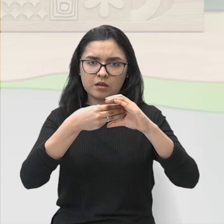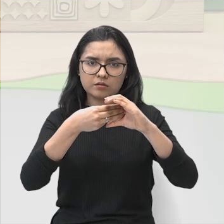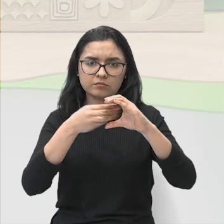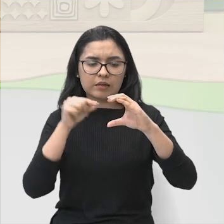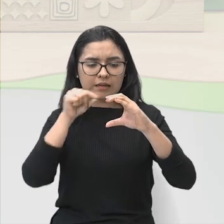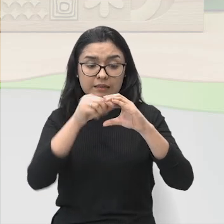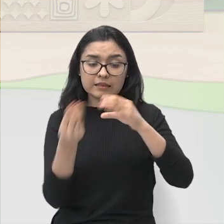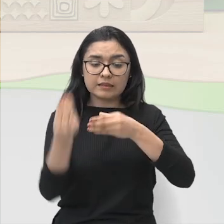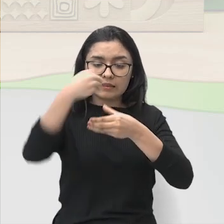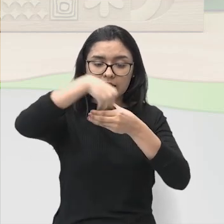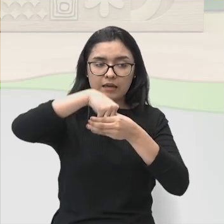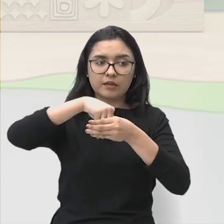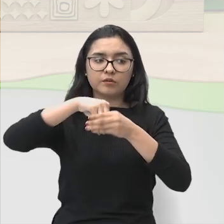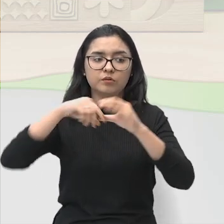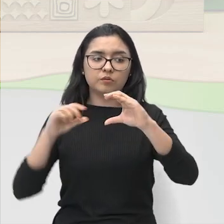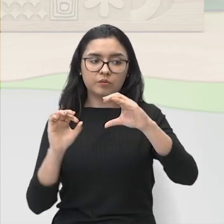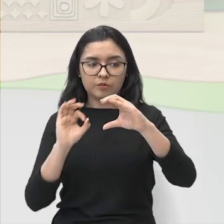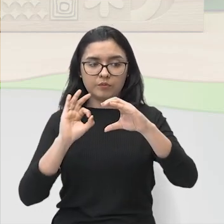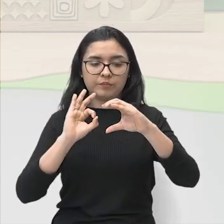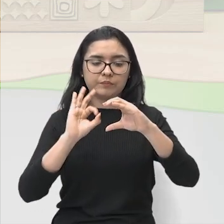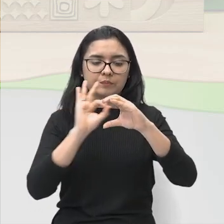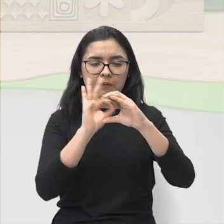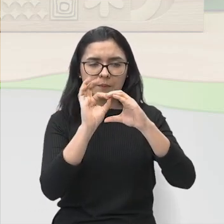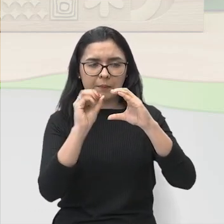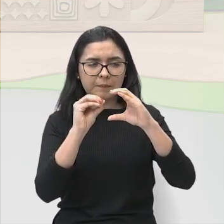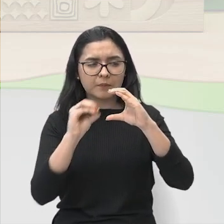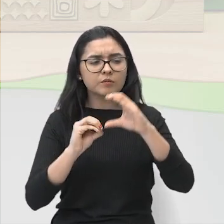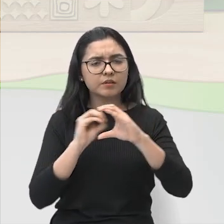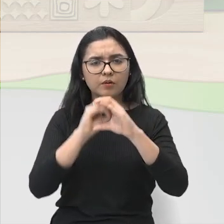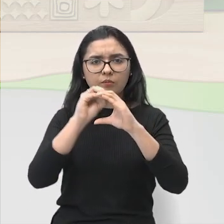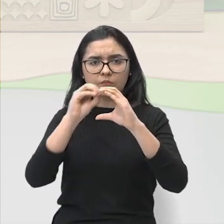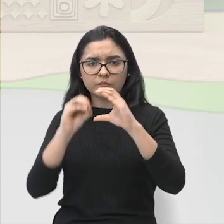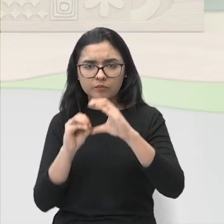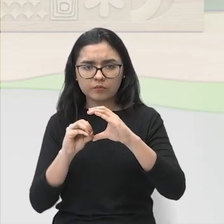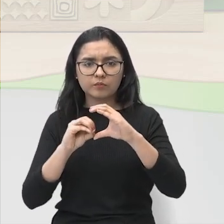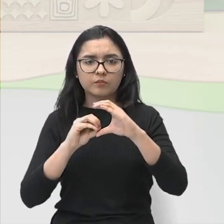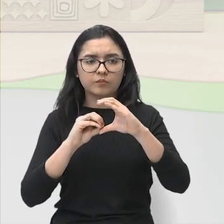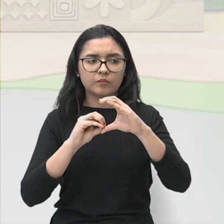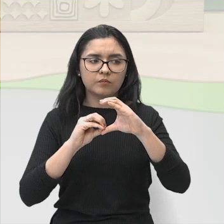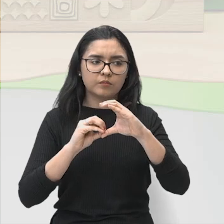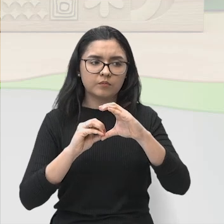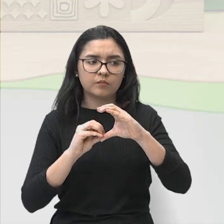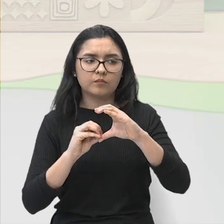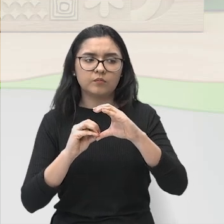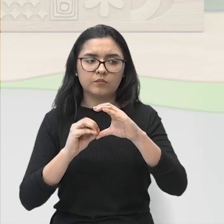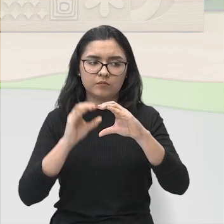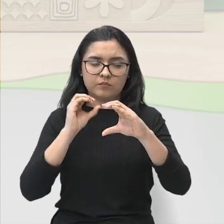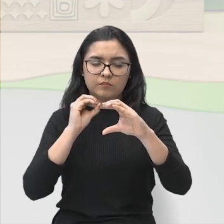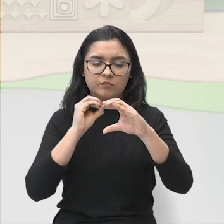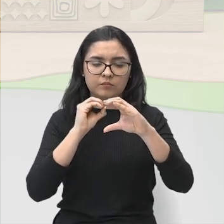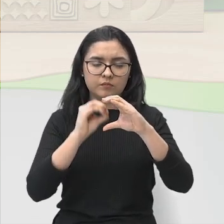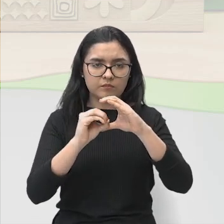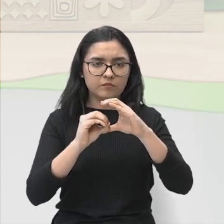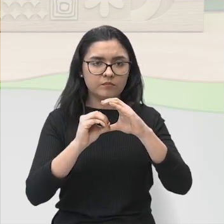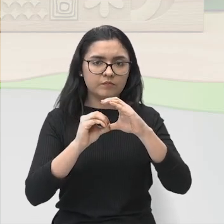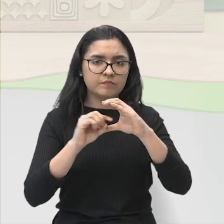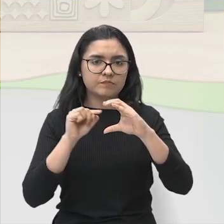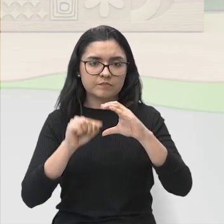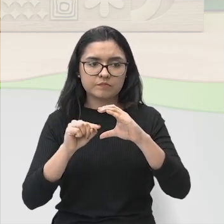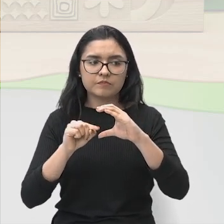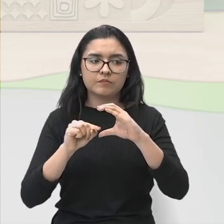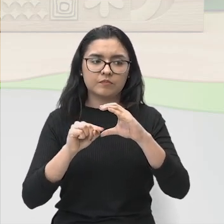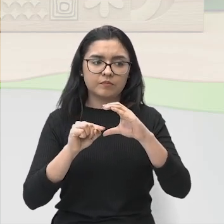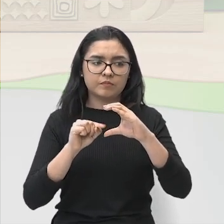principalmente para os eucariontes. Aqui nós vemos a representação, que recebe o nome